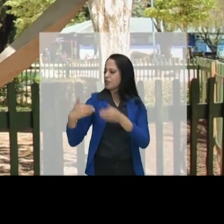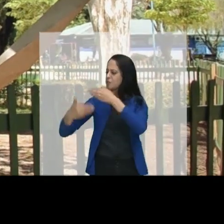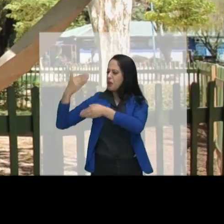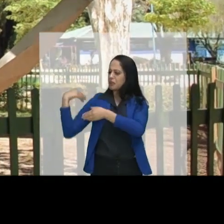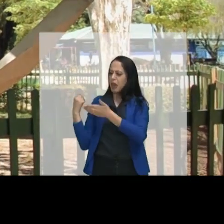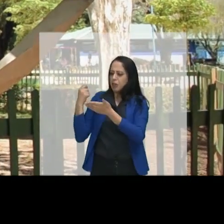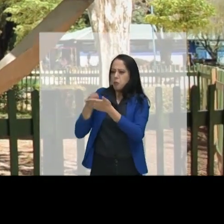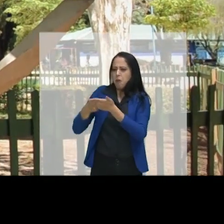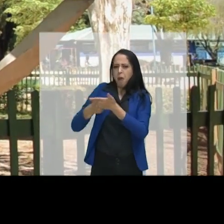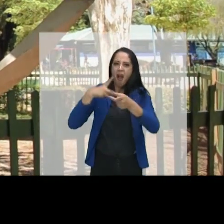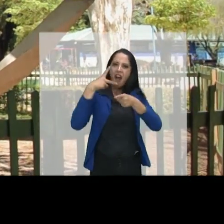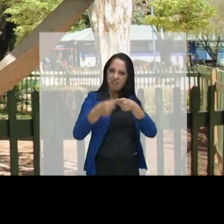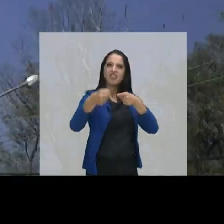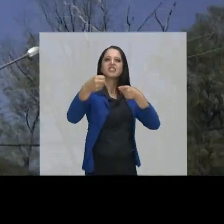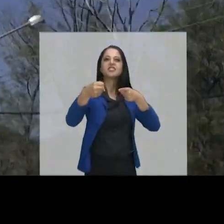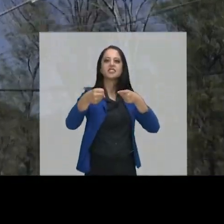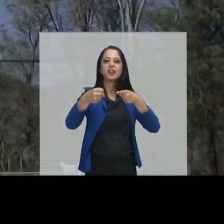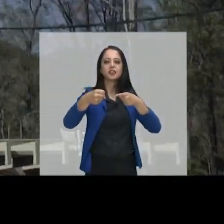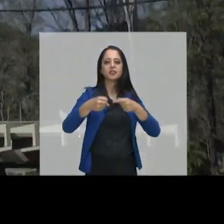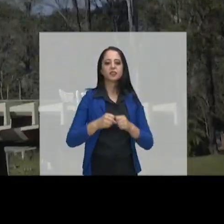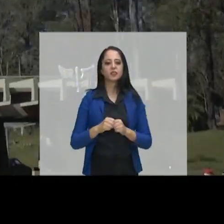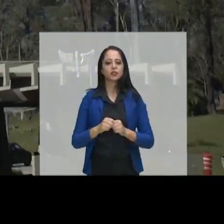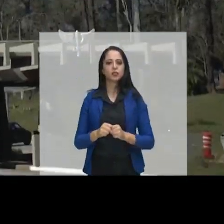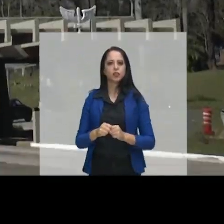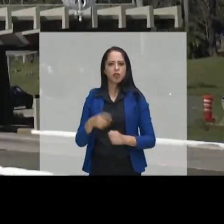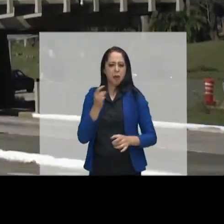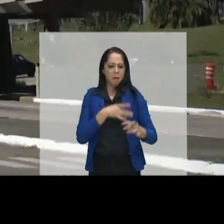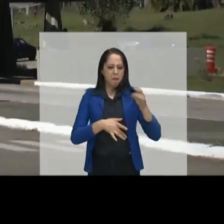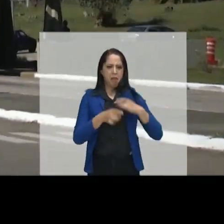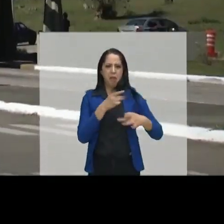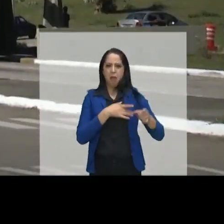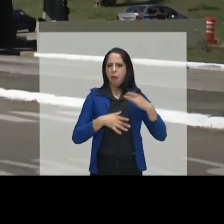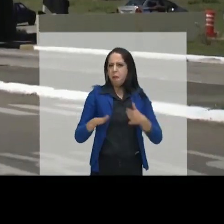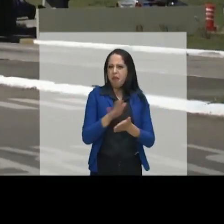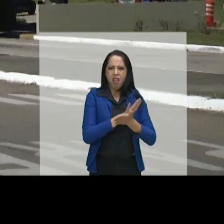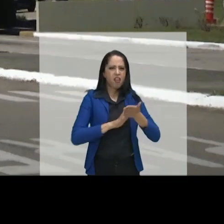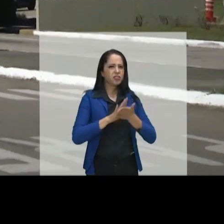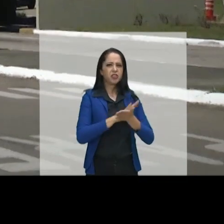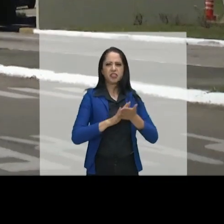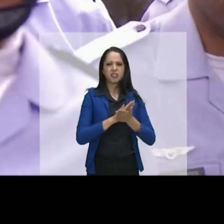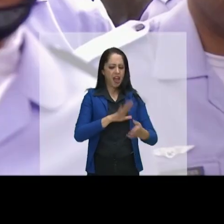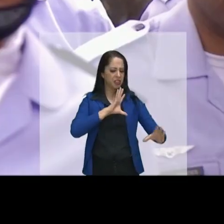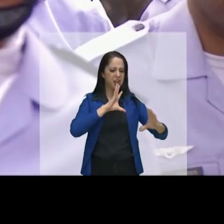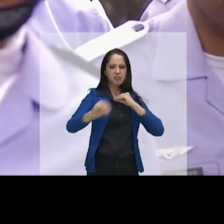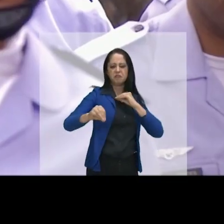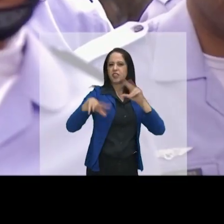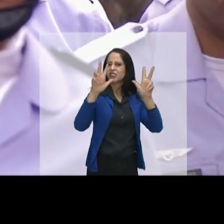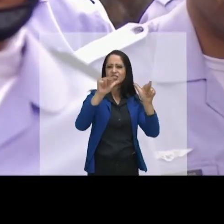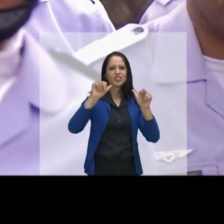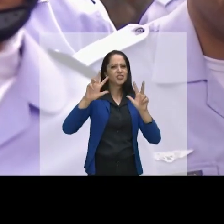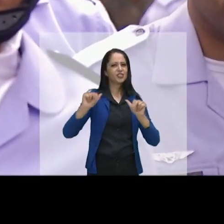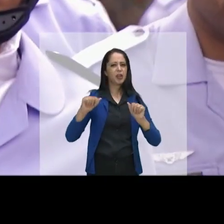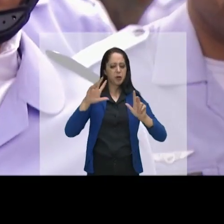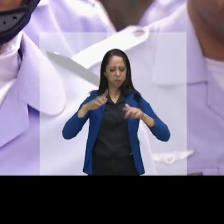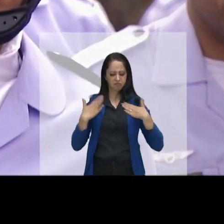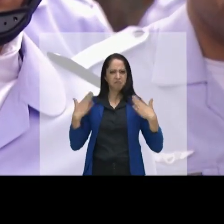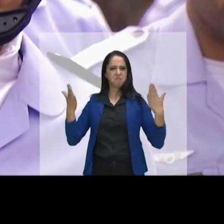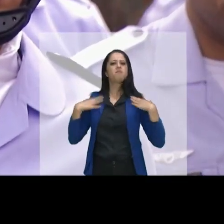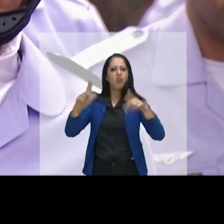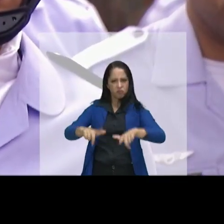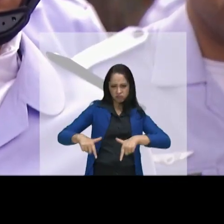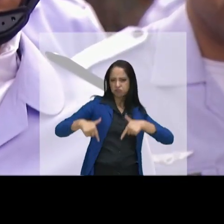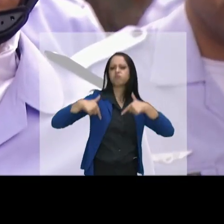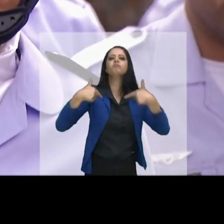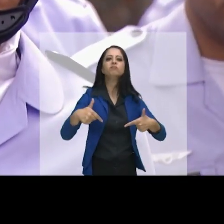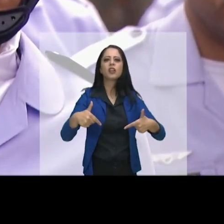no passado. Mas se ergues da justiça, clama forte, verás que o filho teu não foge